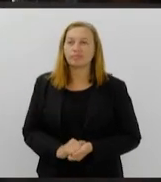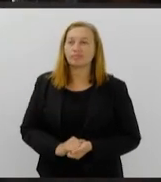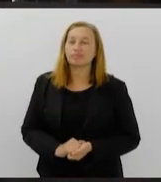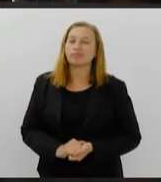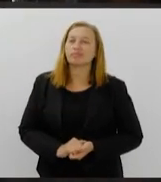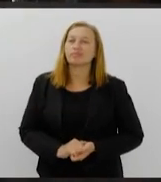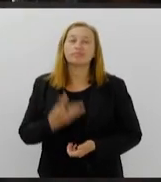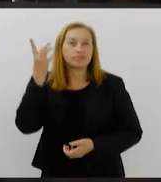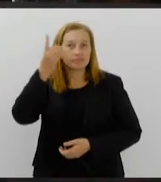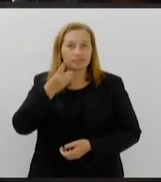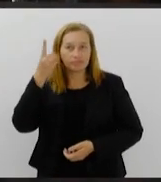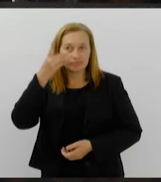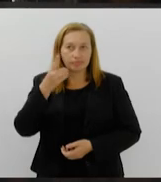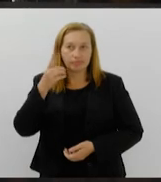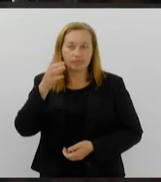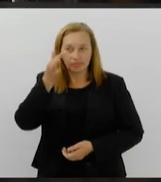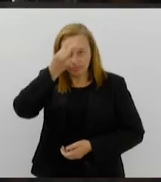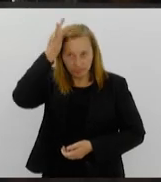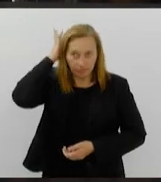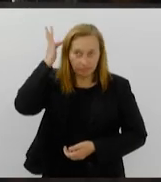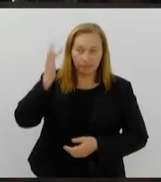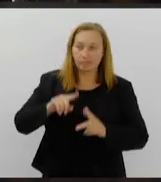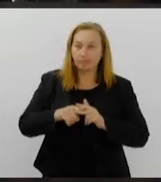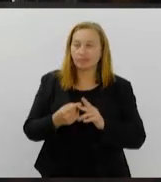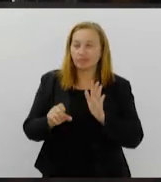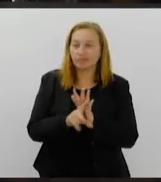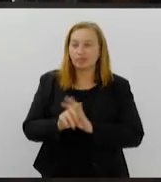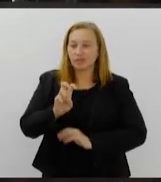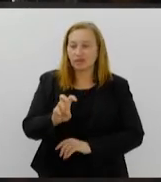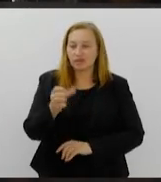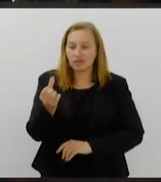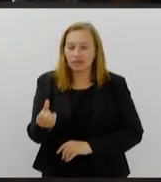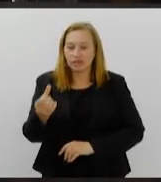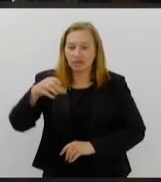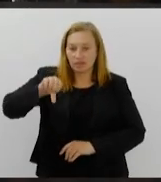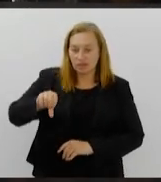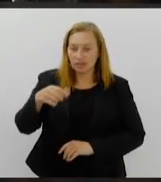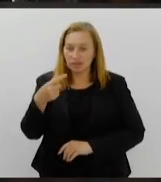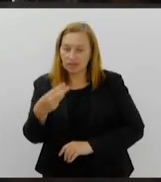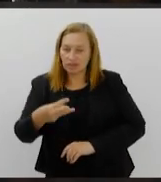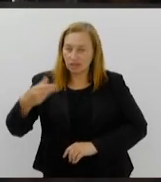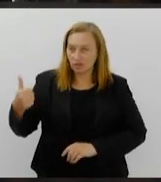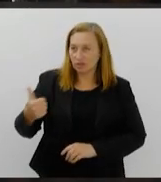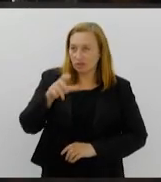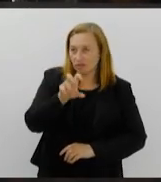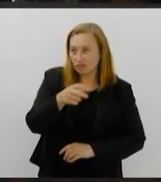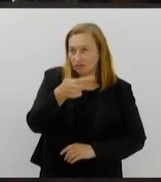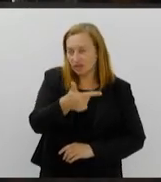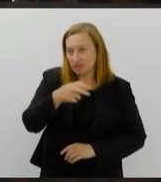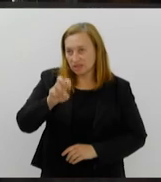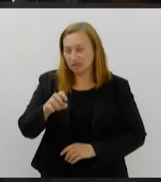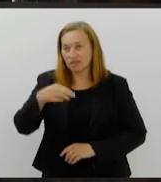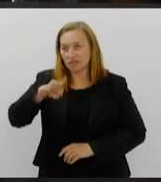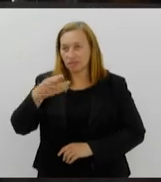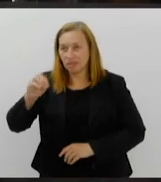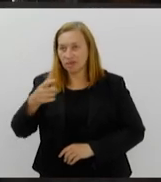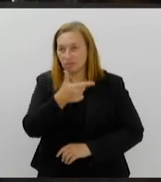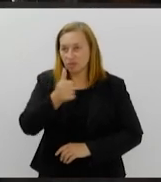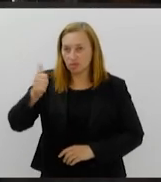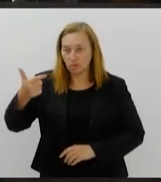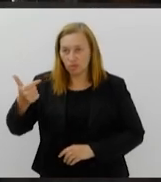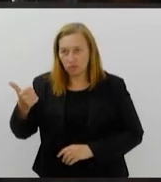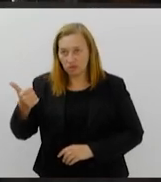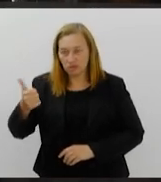947/2023, de autoria do deputado Fred Pacheco, que altera a lei 5.931, de 25 de março de 2011,